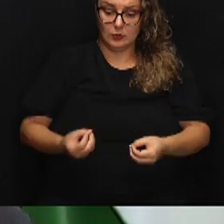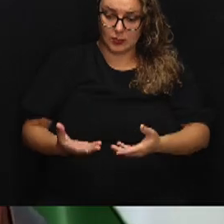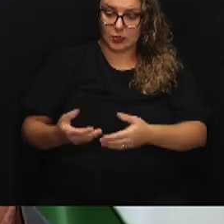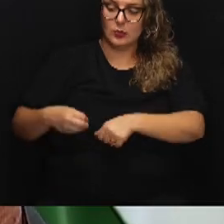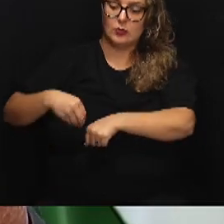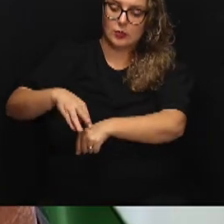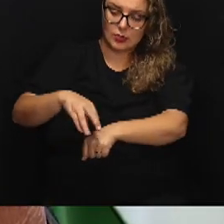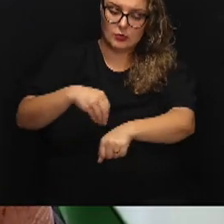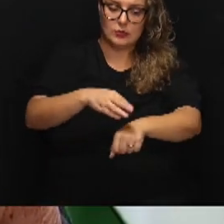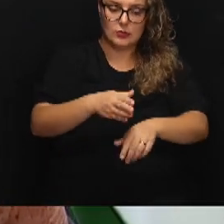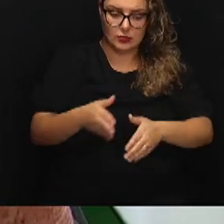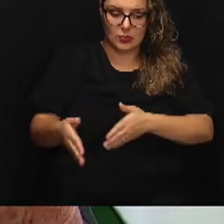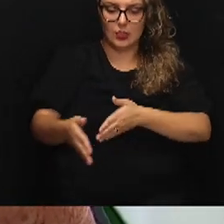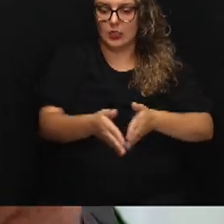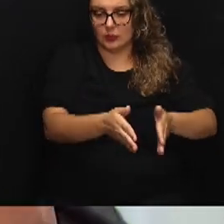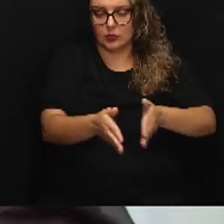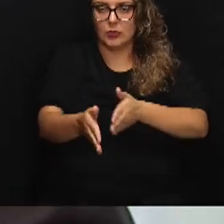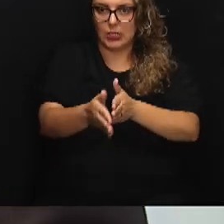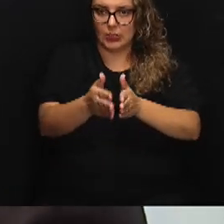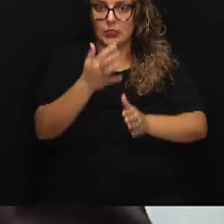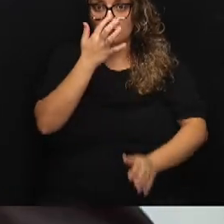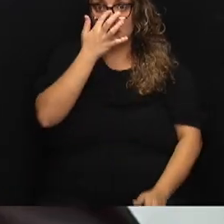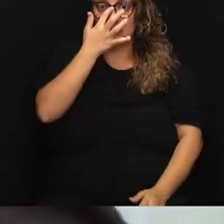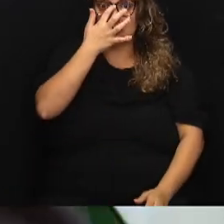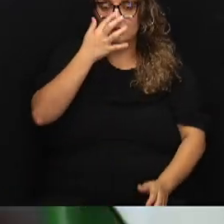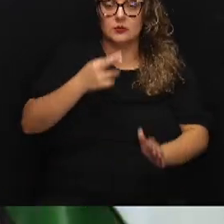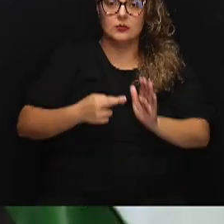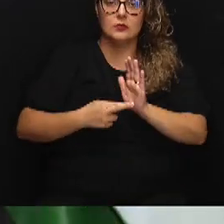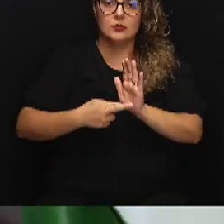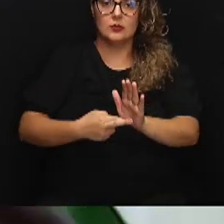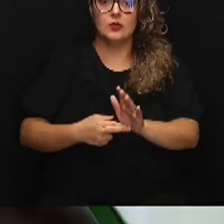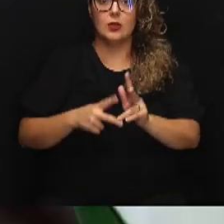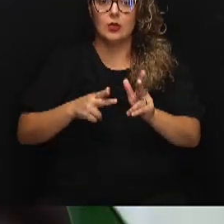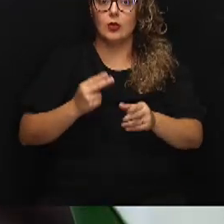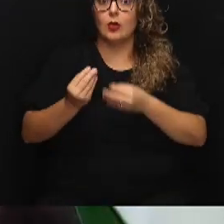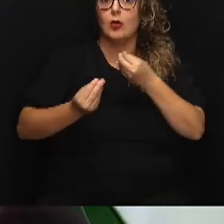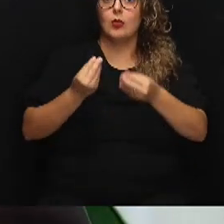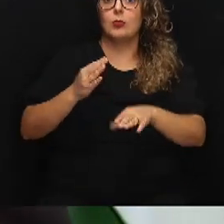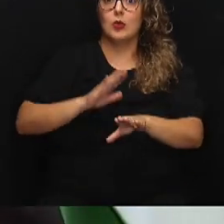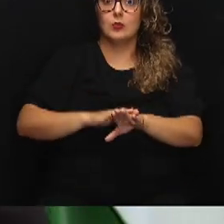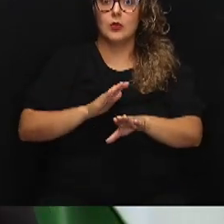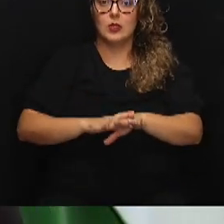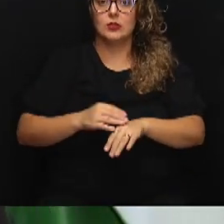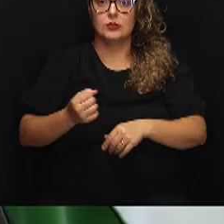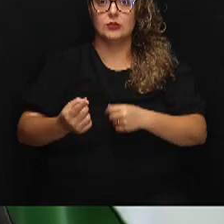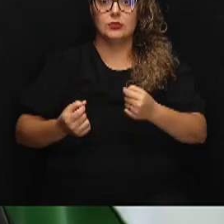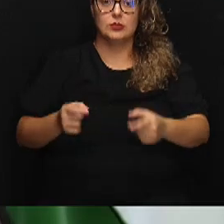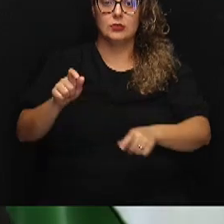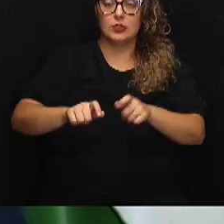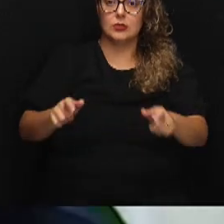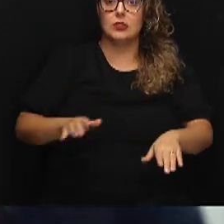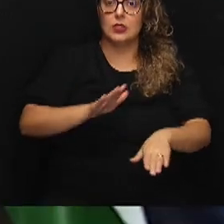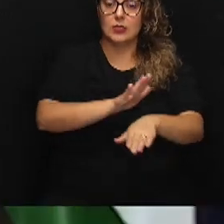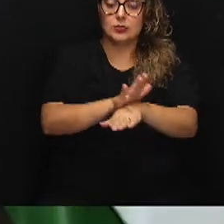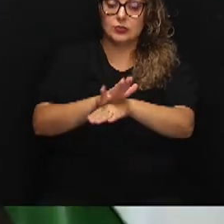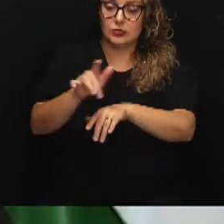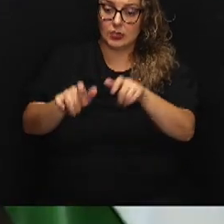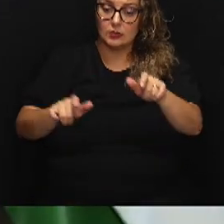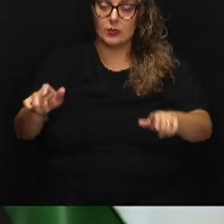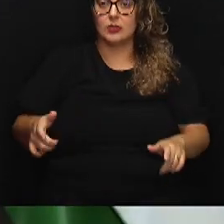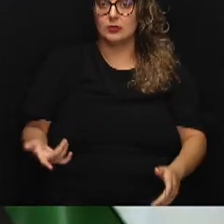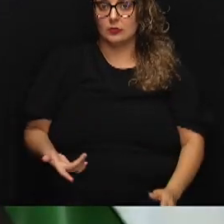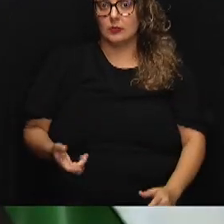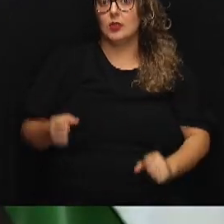encaminhamento do referencial, como é que ele tem que agir nesses casos e ajudar a pessoa para que ele